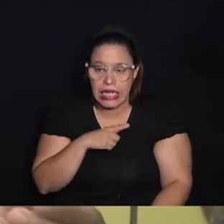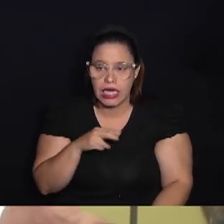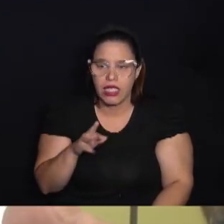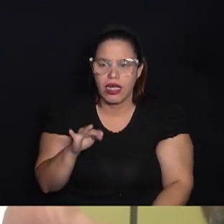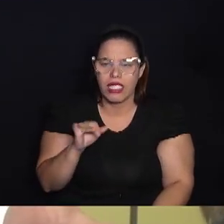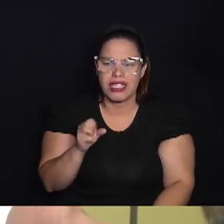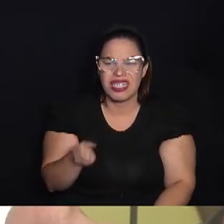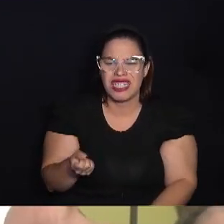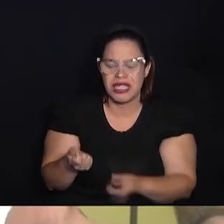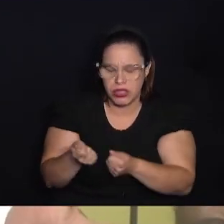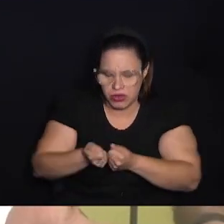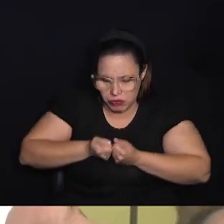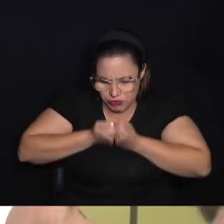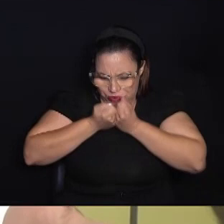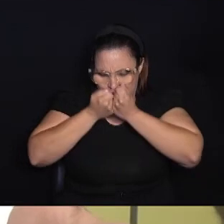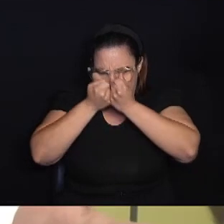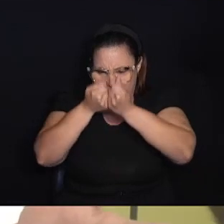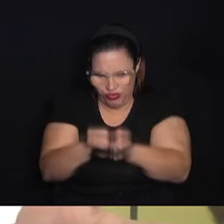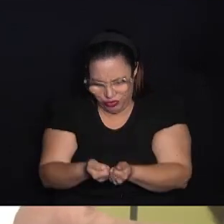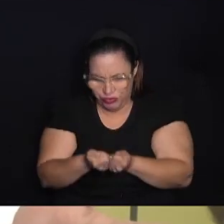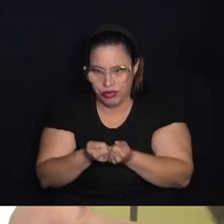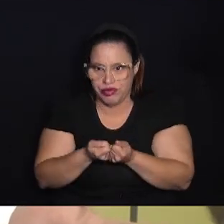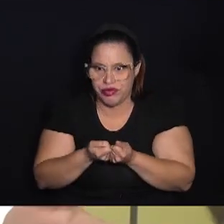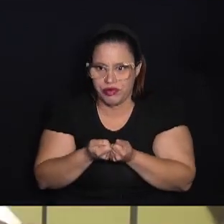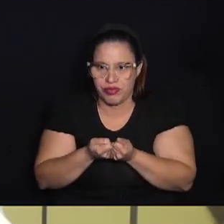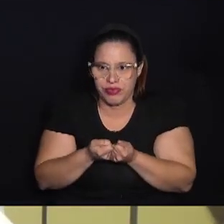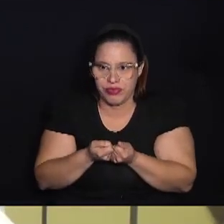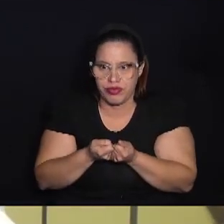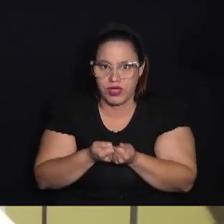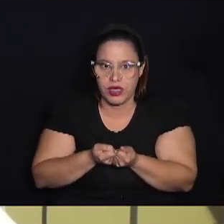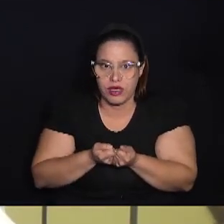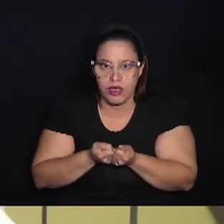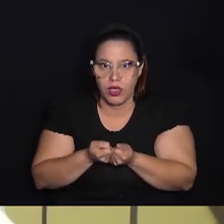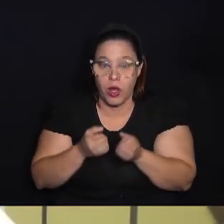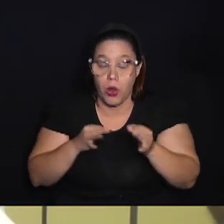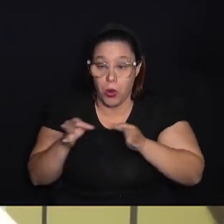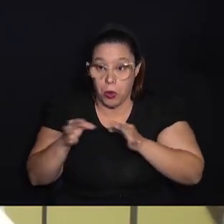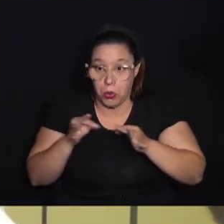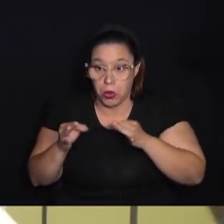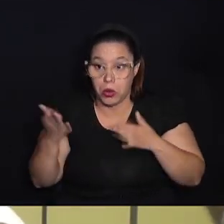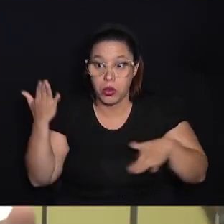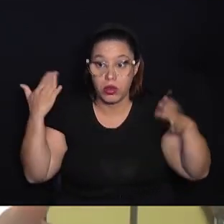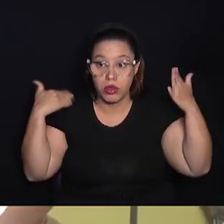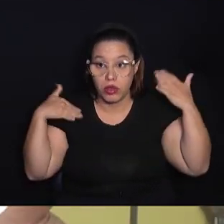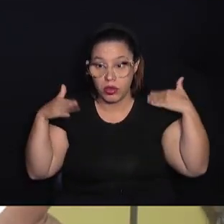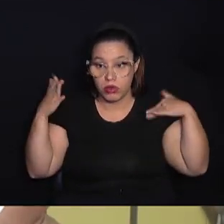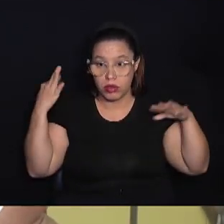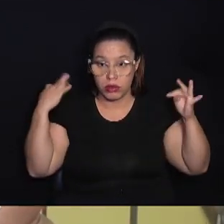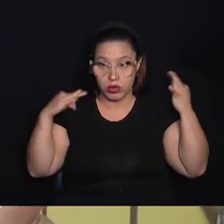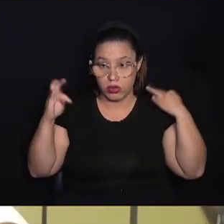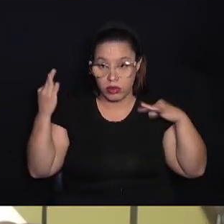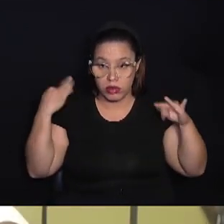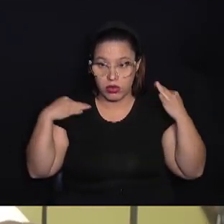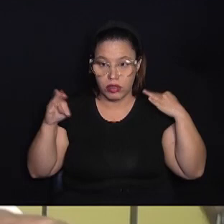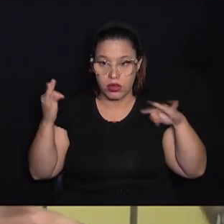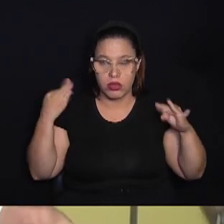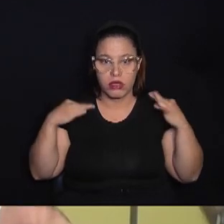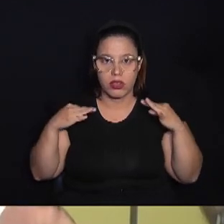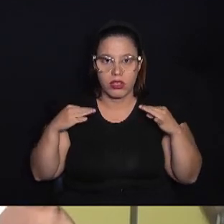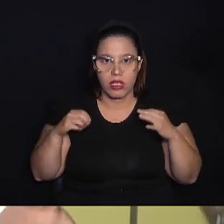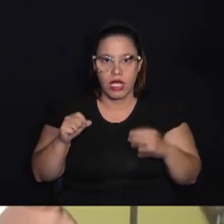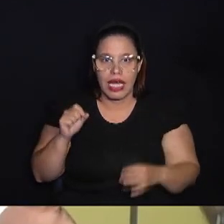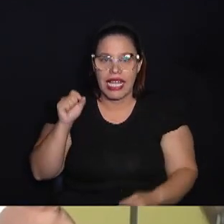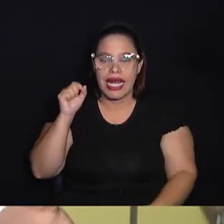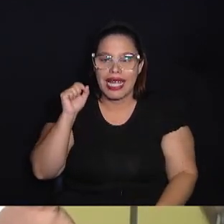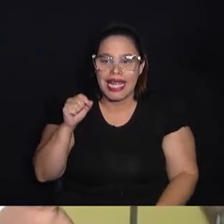carrega um pouco disso porque a gente até produziu um passeio turístico pela cidade de Campinas que é quem matou